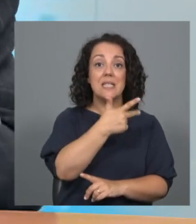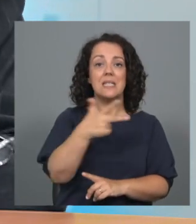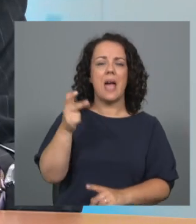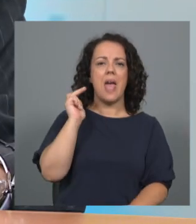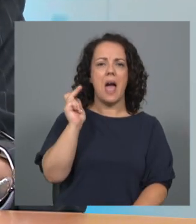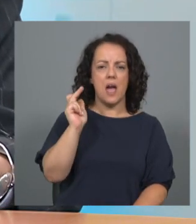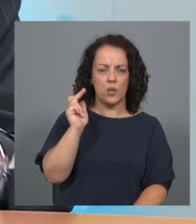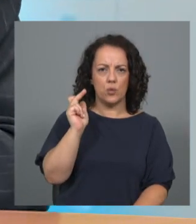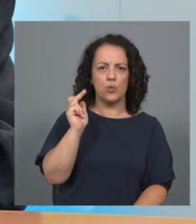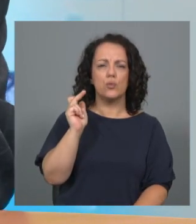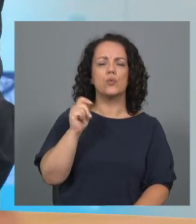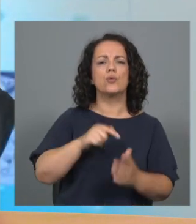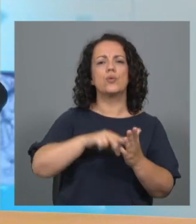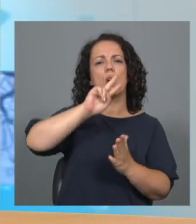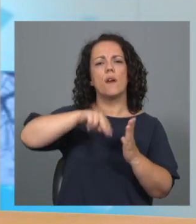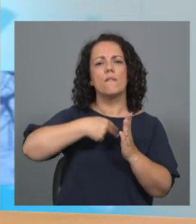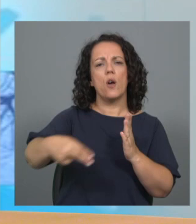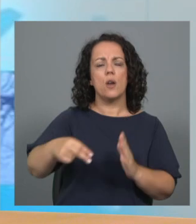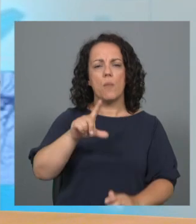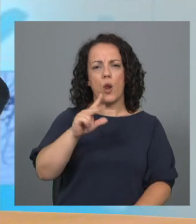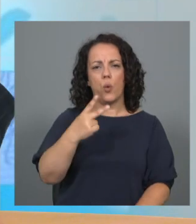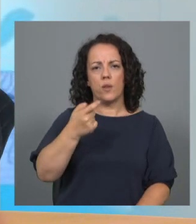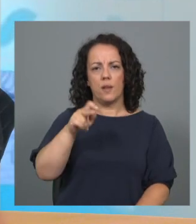da Reforma Luterana. E